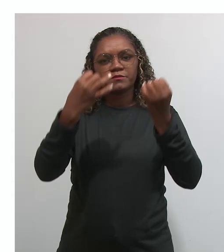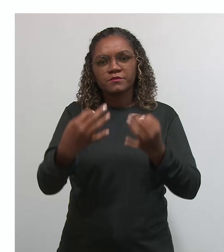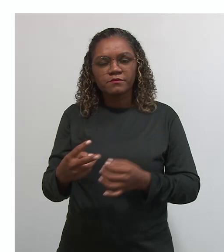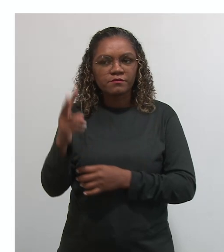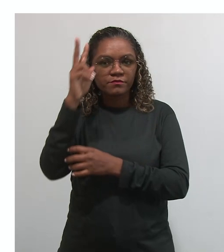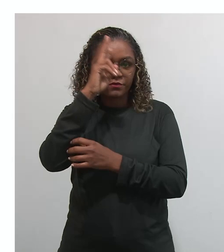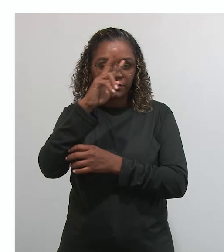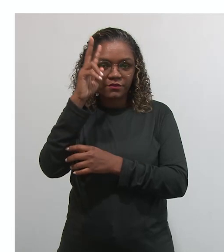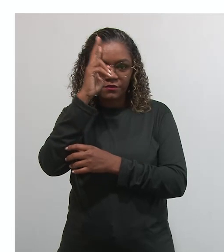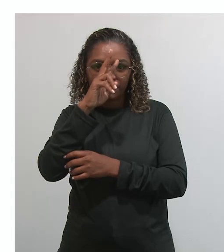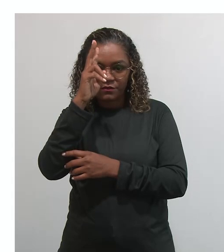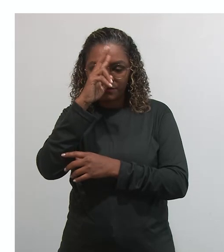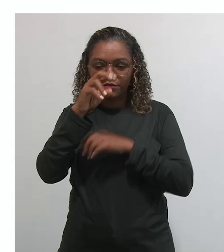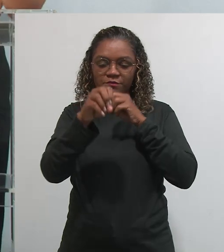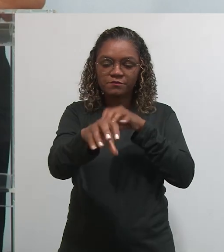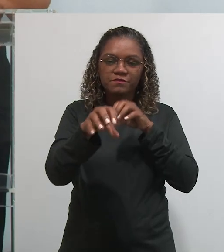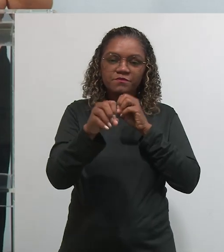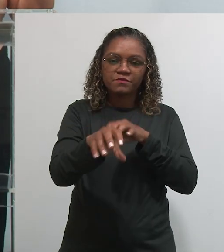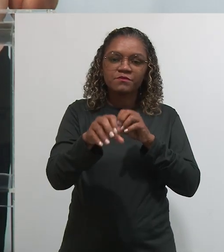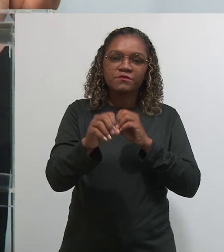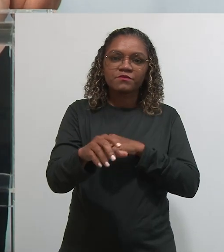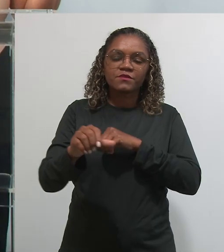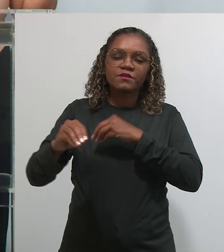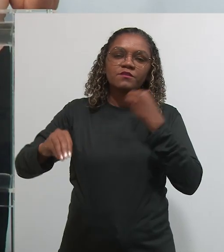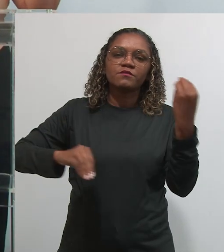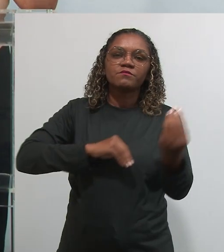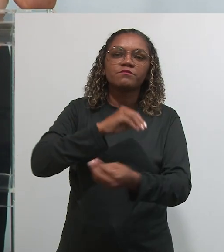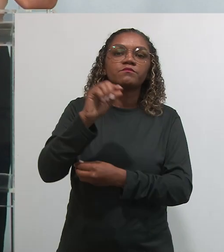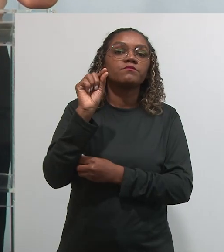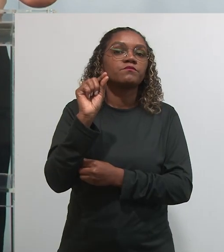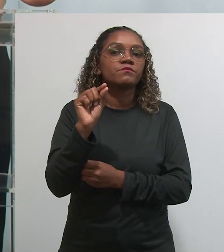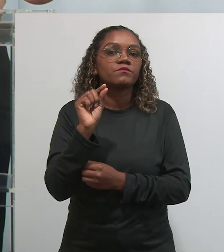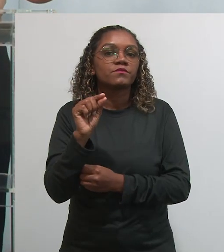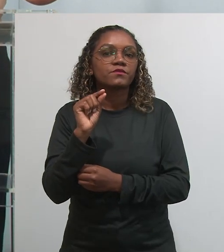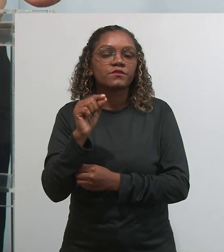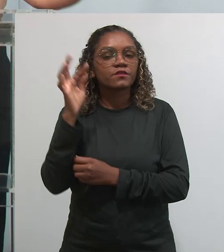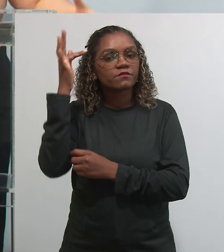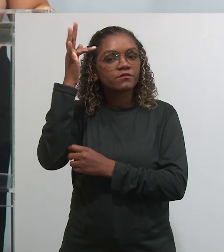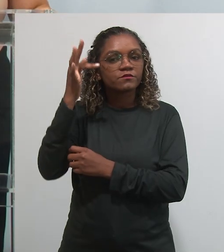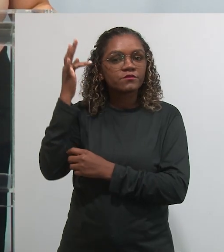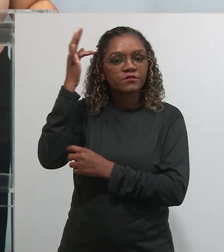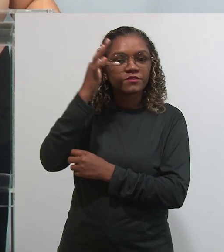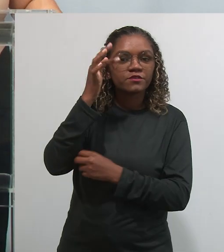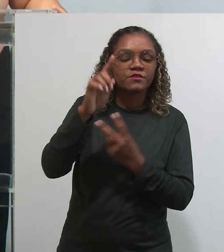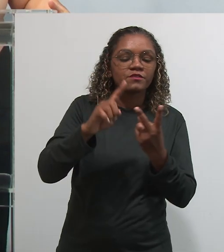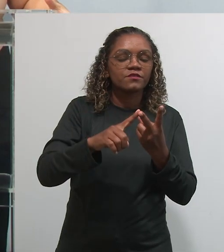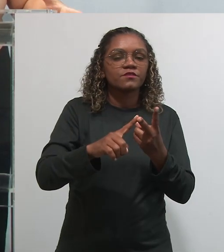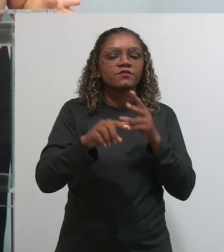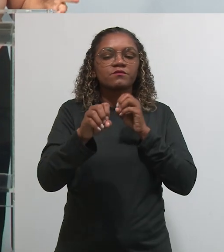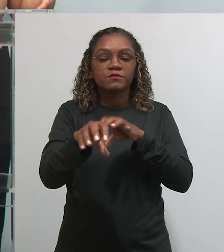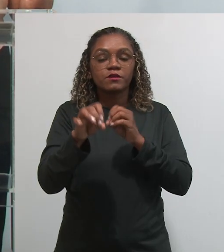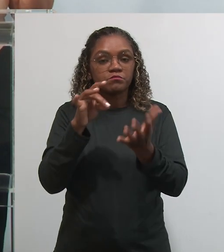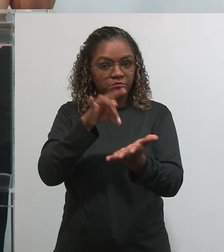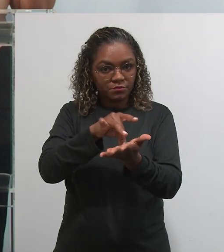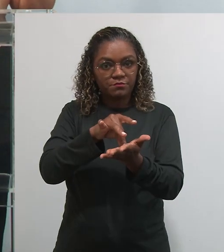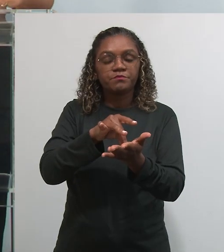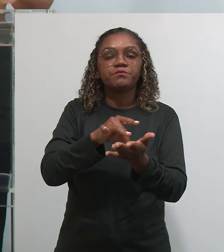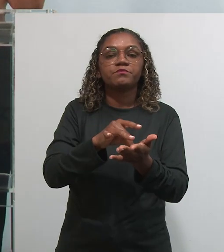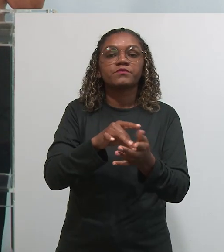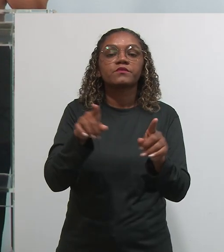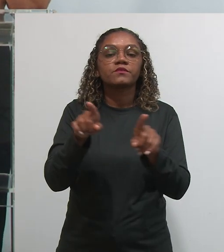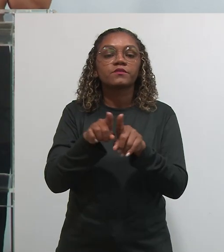história, da educação, essa história que envolve aí, a filosofia, a educação de fato,